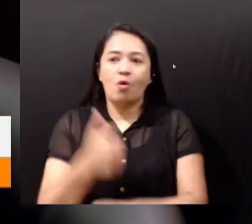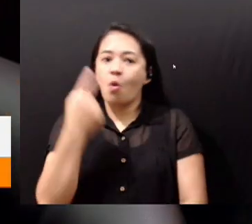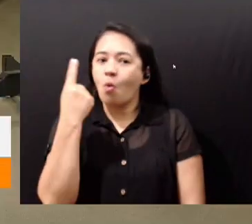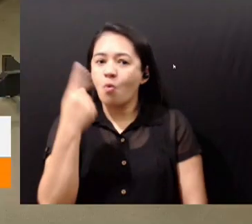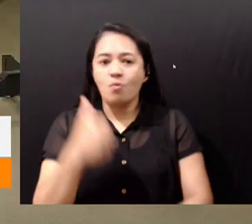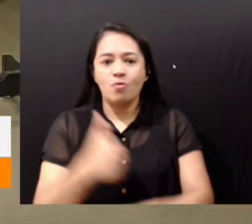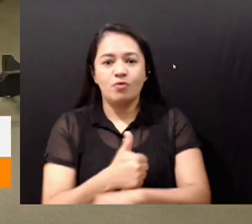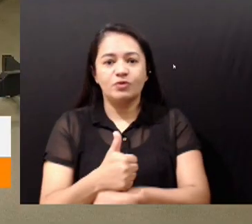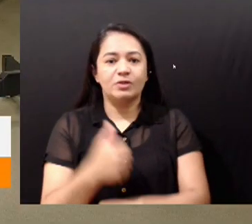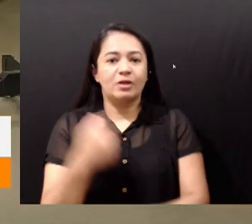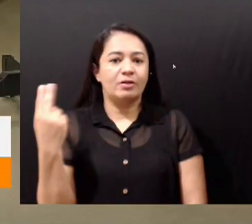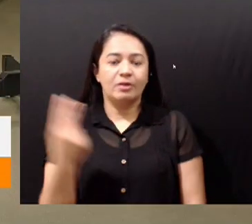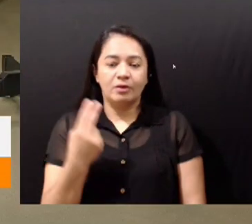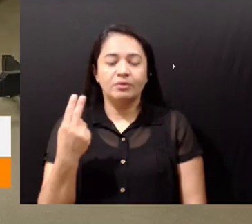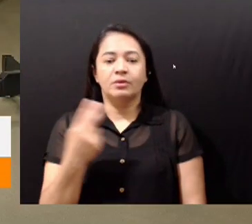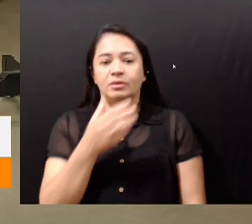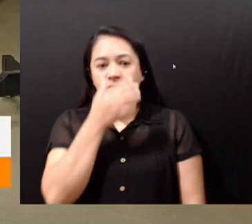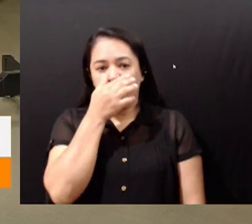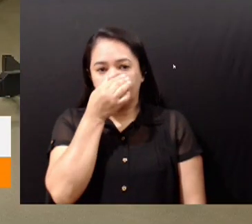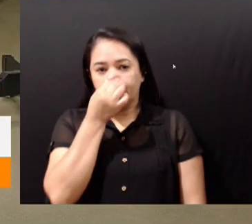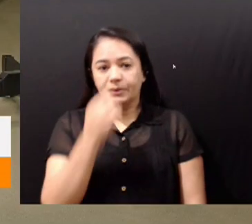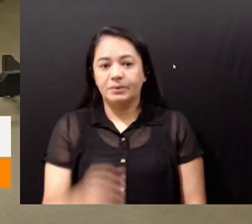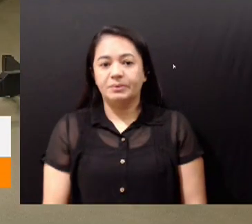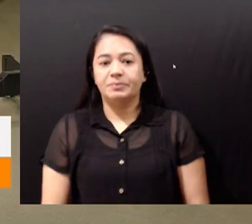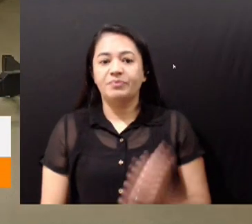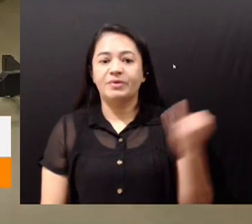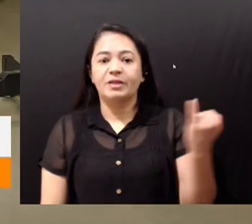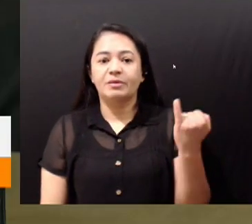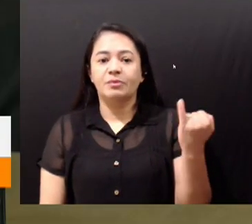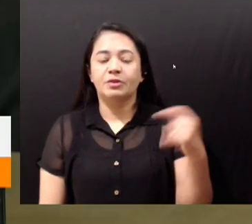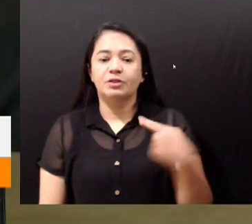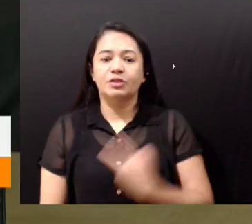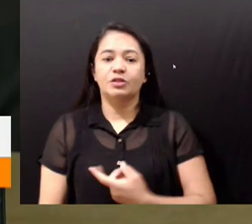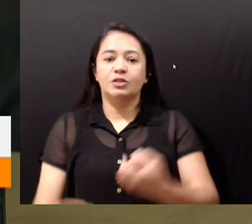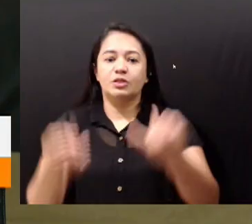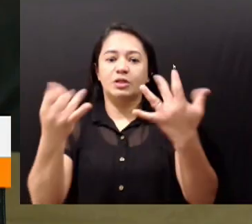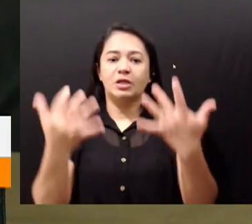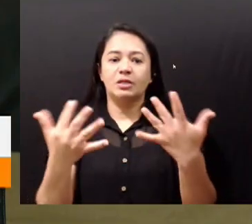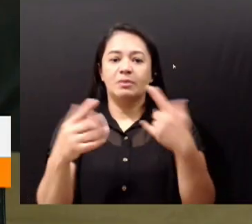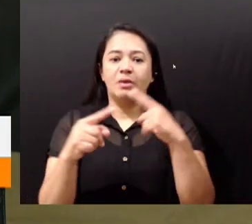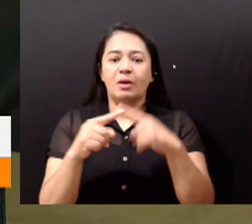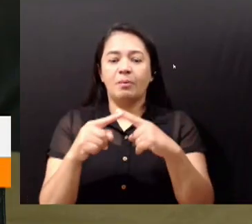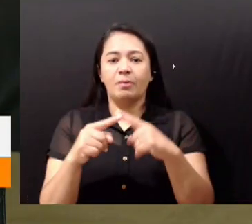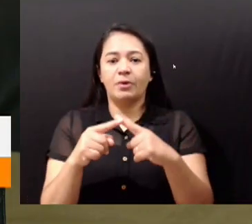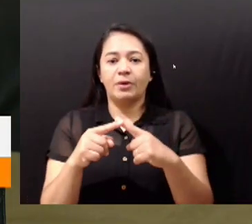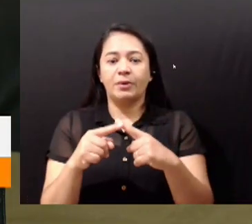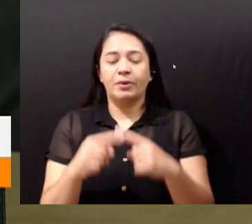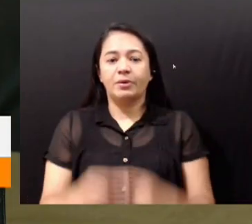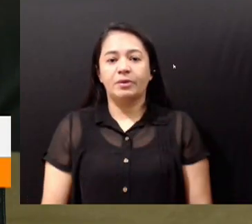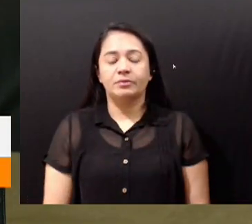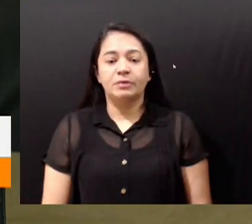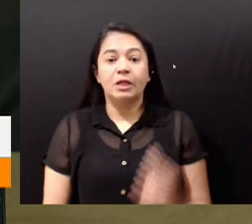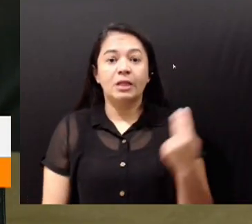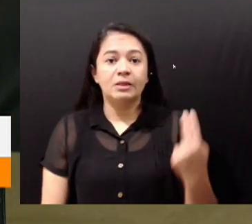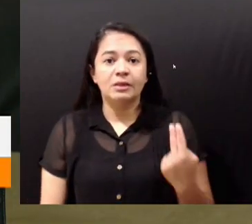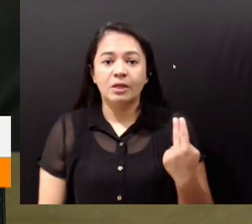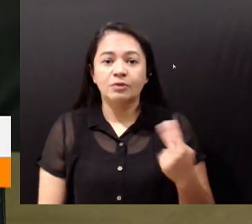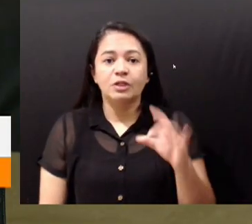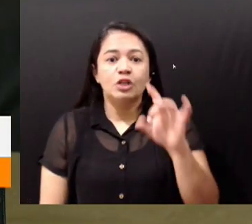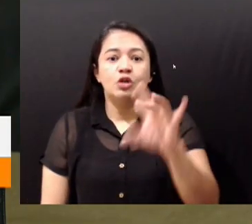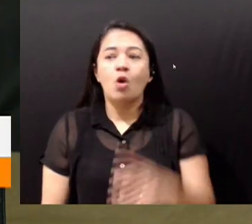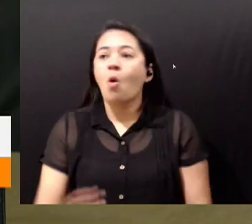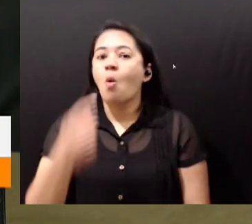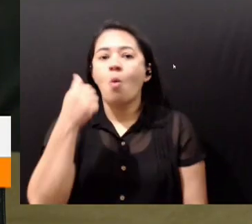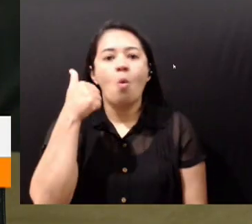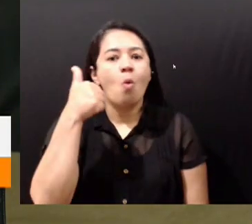Exatamente. E é importante a gente falar isso porque, olha só o que a doutora disse aqui, não dá para ficar apenas com um